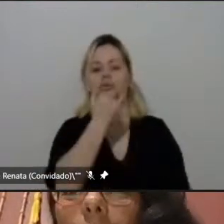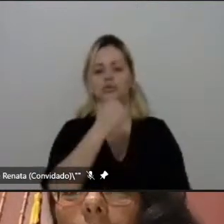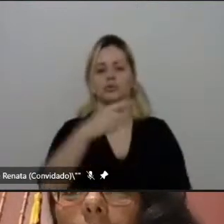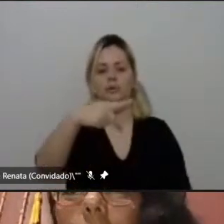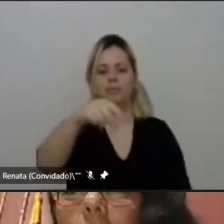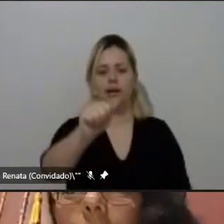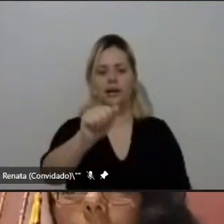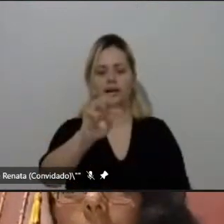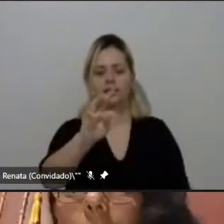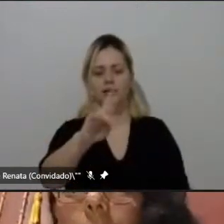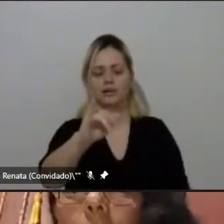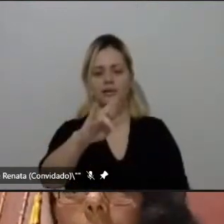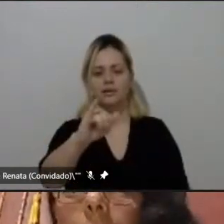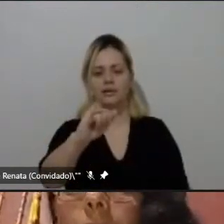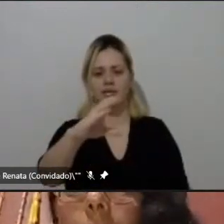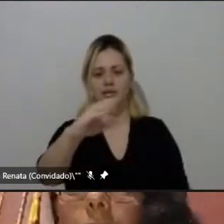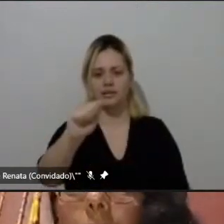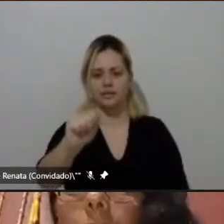bom